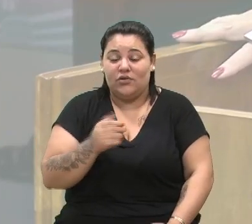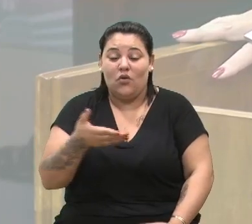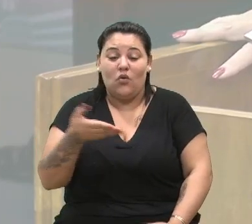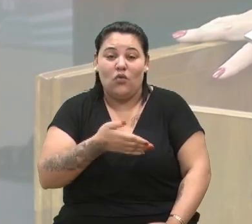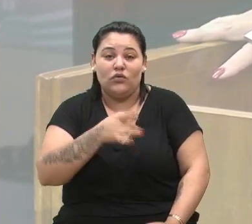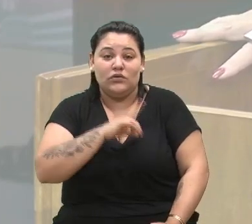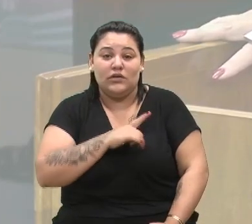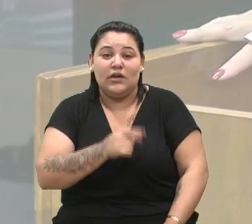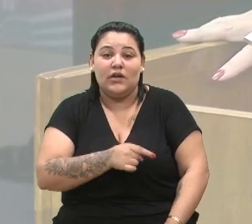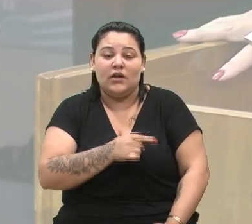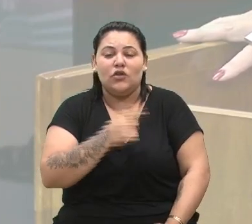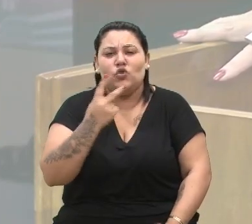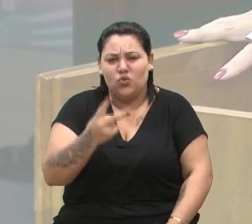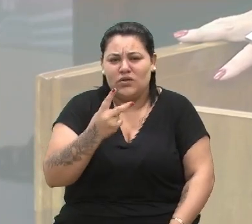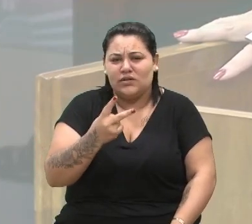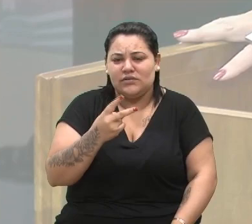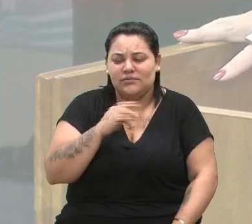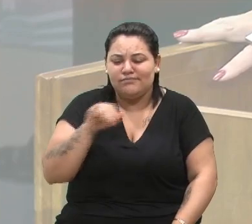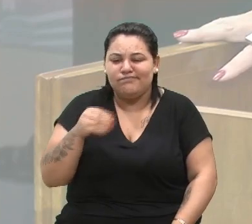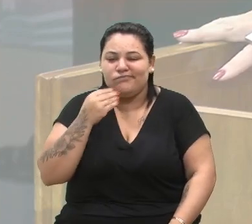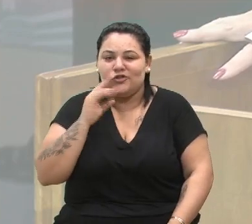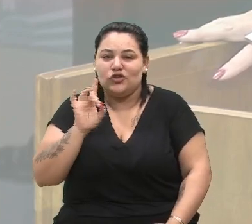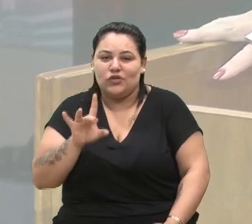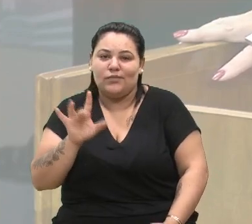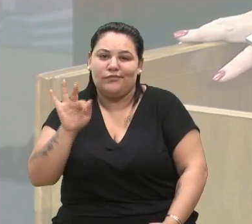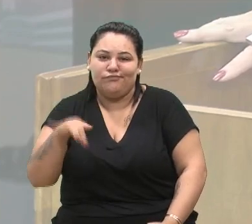possibilidade de 2, com a possibilidade de acabar uma.